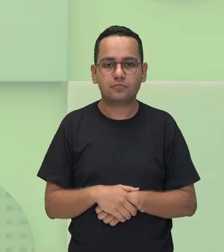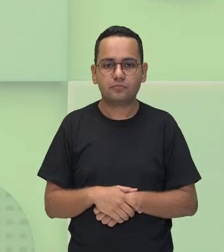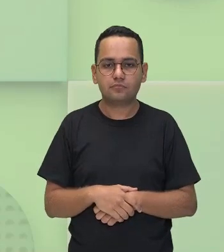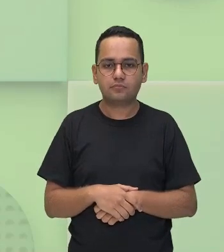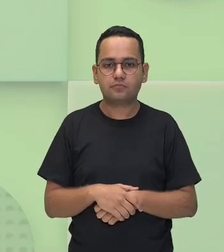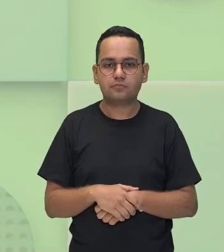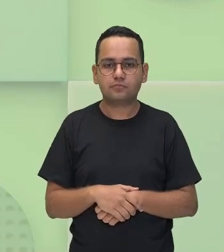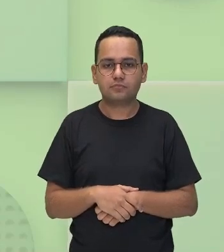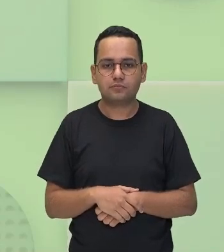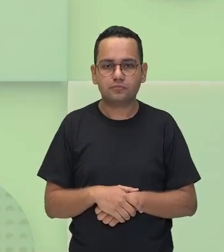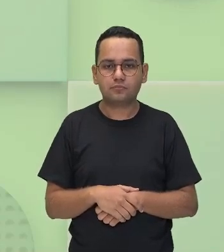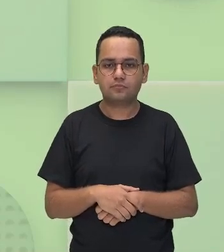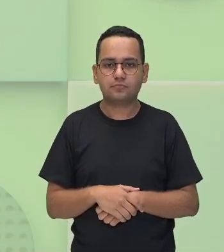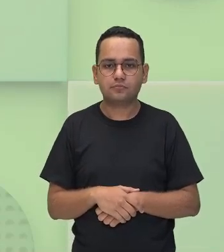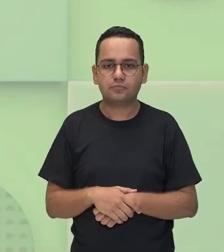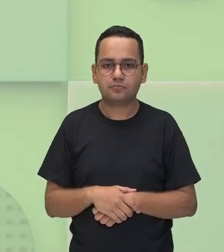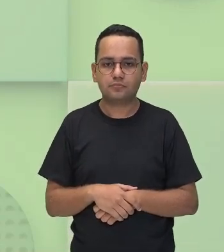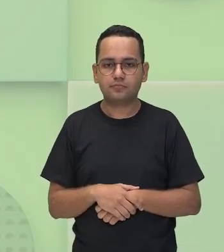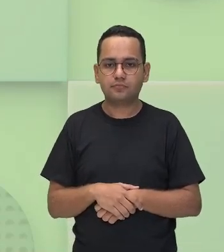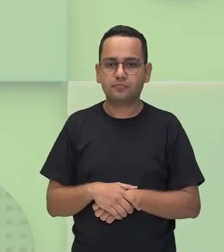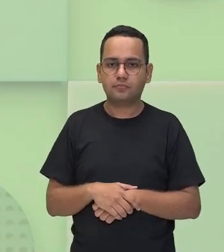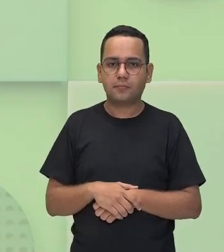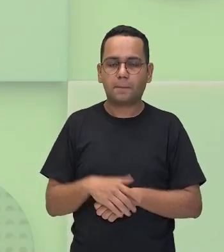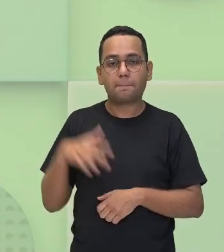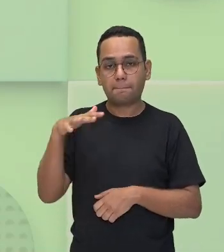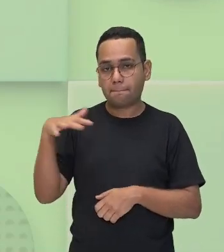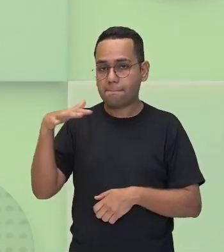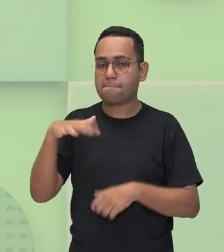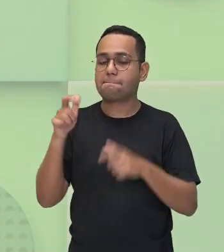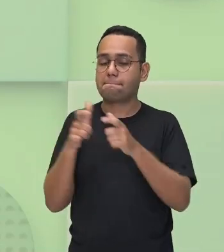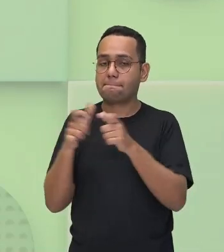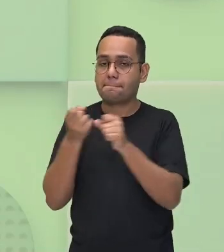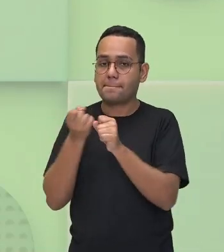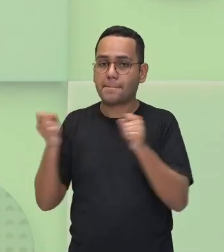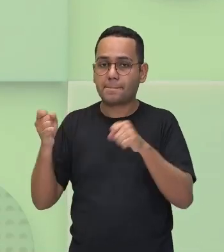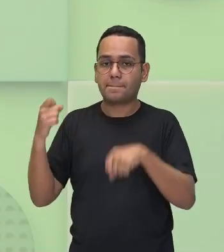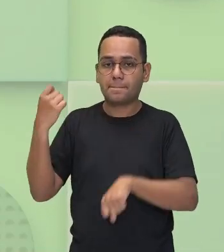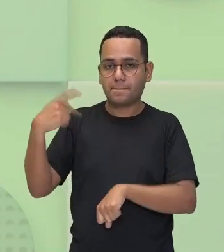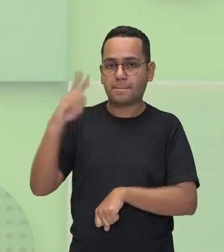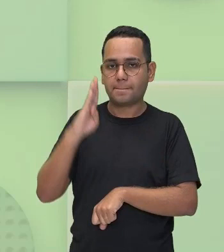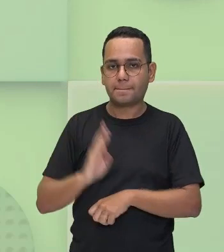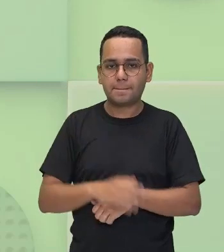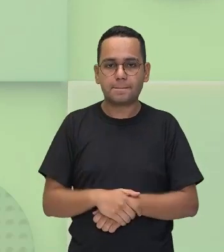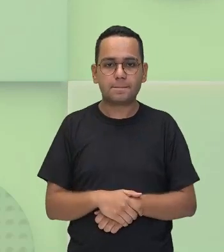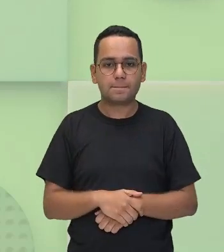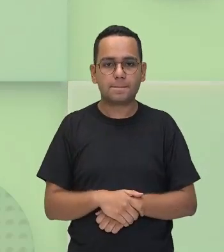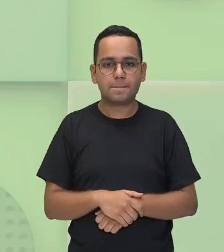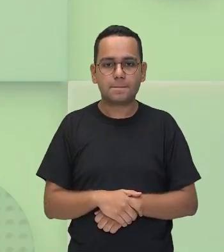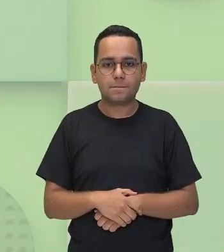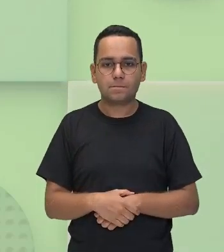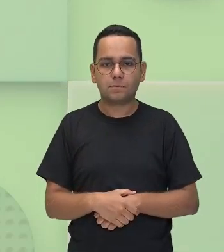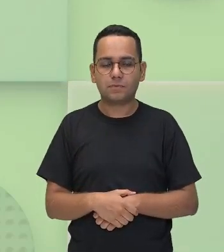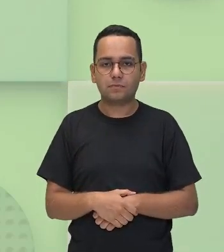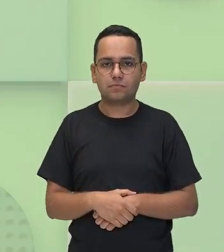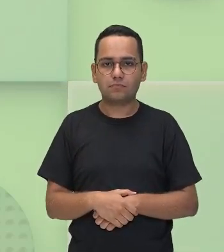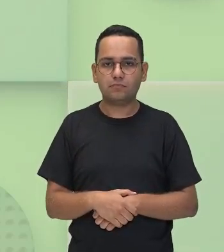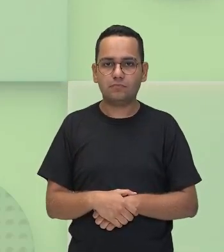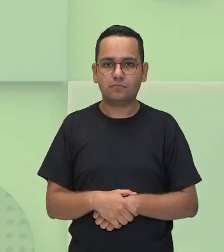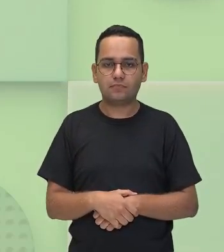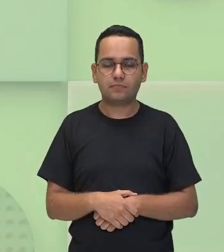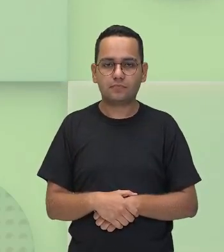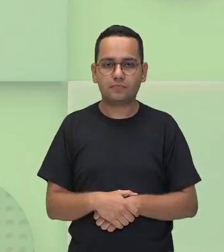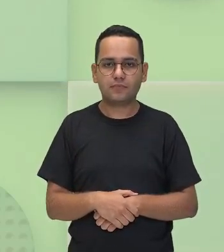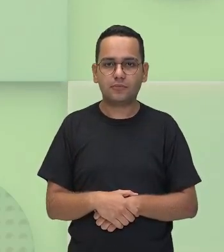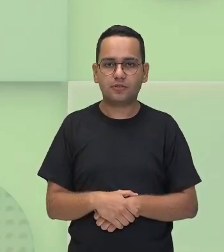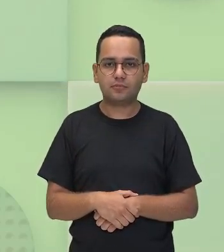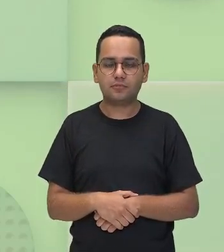e fertilizantes em áreas de grandes escalas que ocorrem no Brasil. Ok? Então, vamos ver aí as causas da poluição do